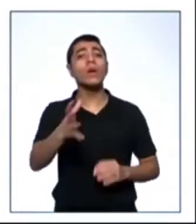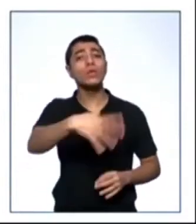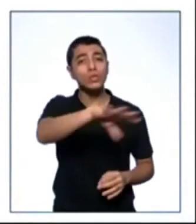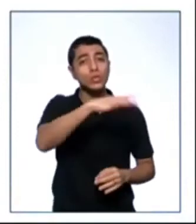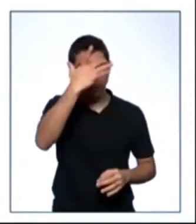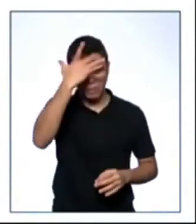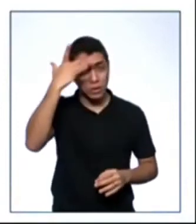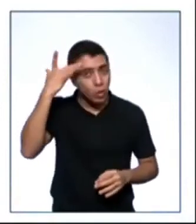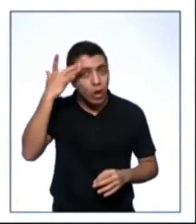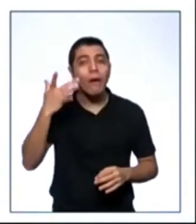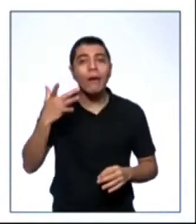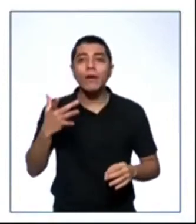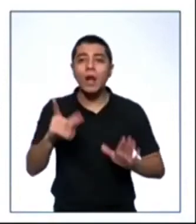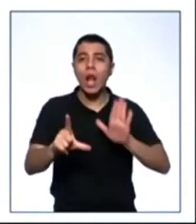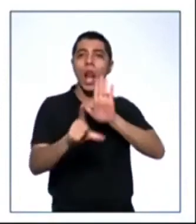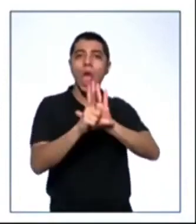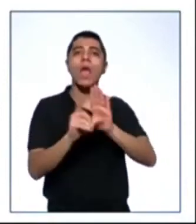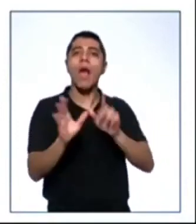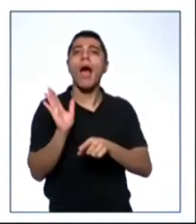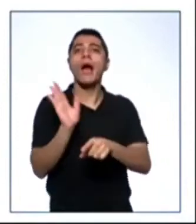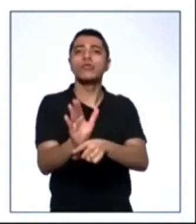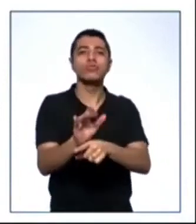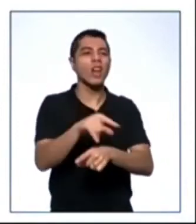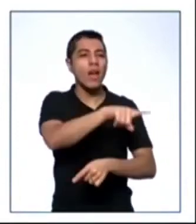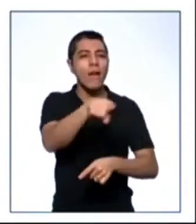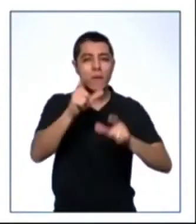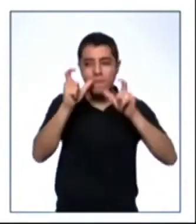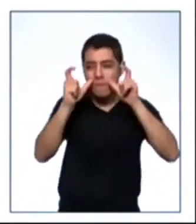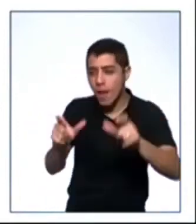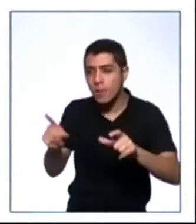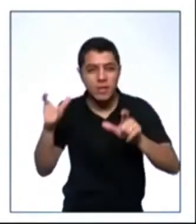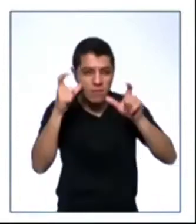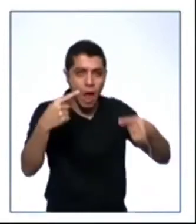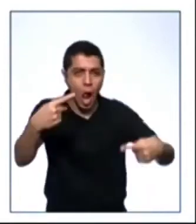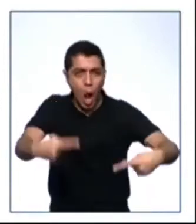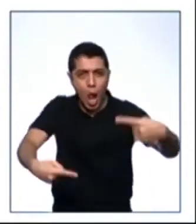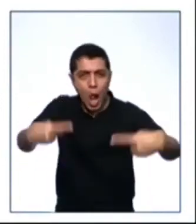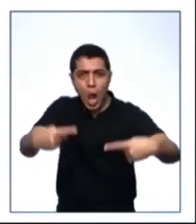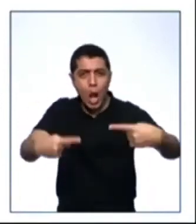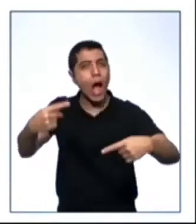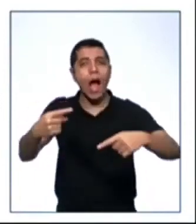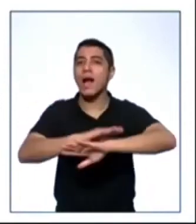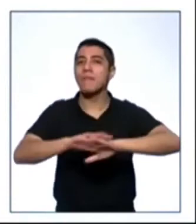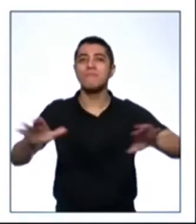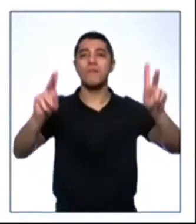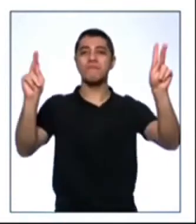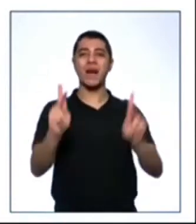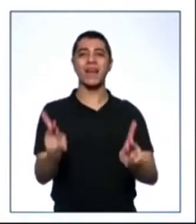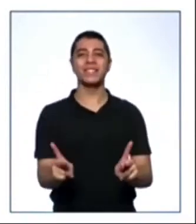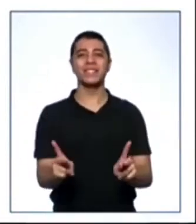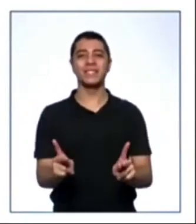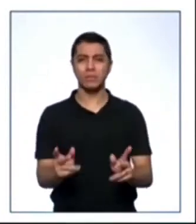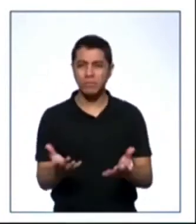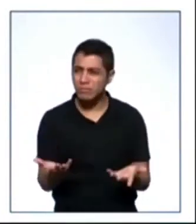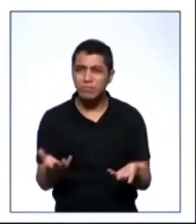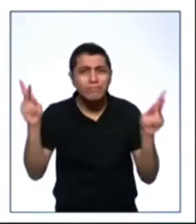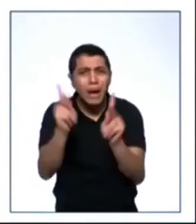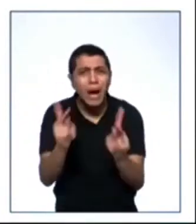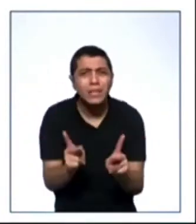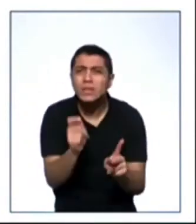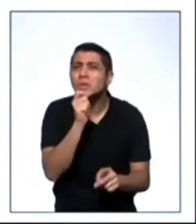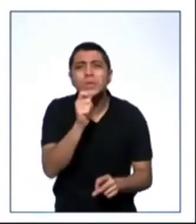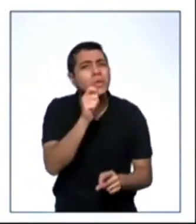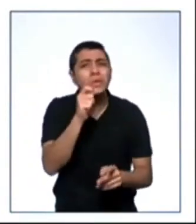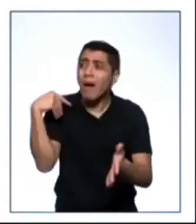interesse até hoje, uai. Se existe conflito de interesse até hoje, não, aí encerrou. Entende o que eu estou te falando? Os conflitos de interesse são existentes em qualquer tempo da história da